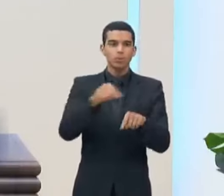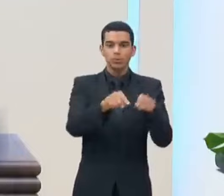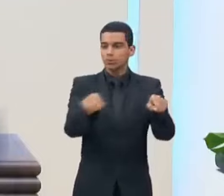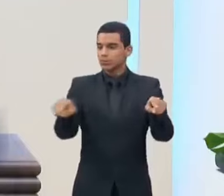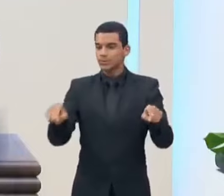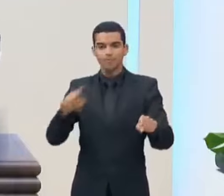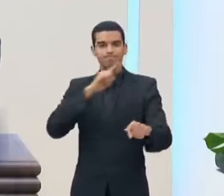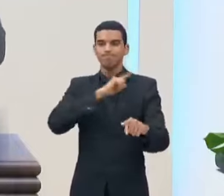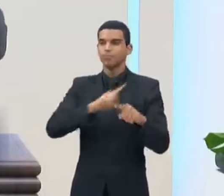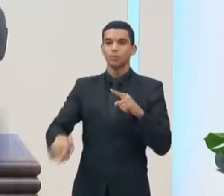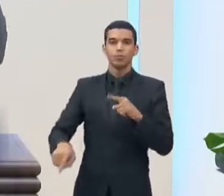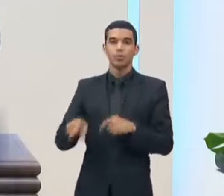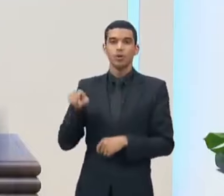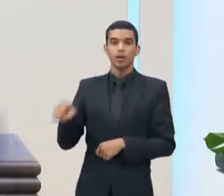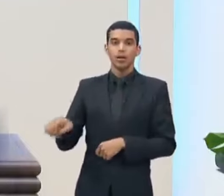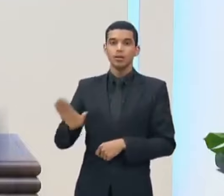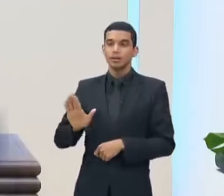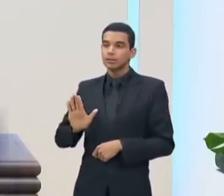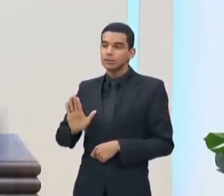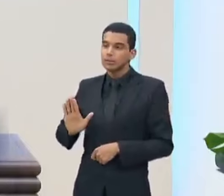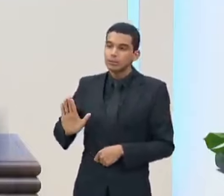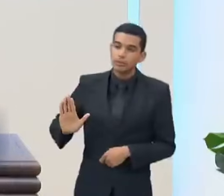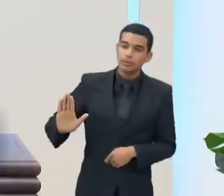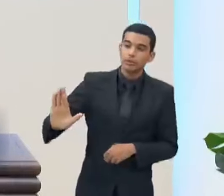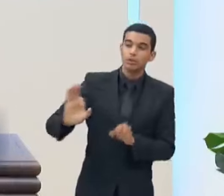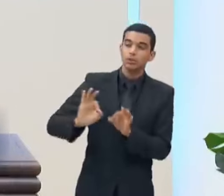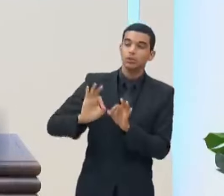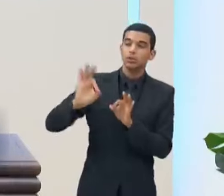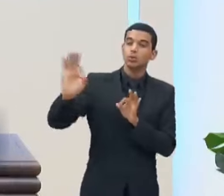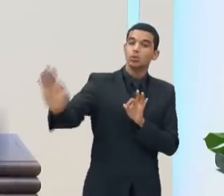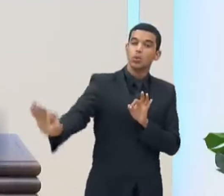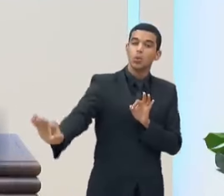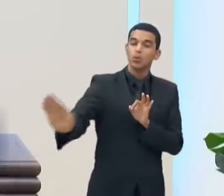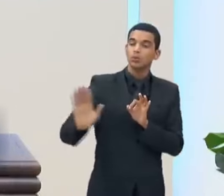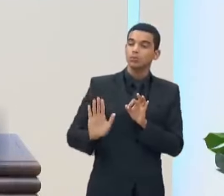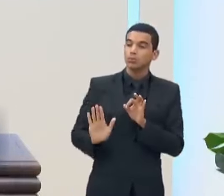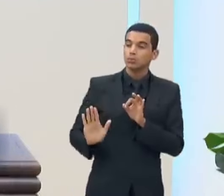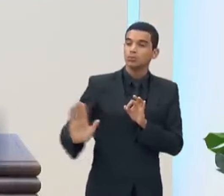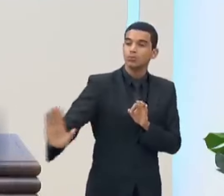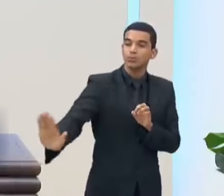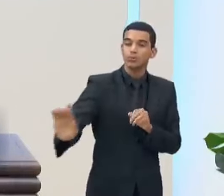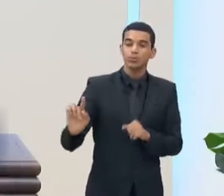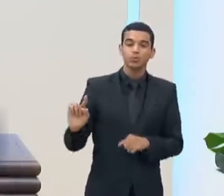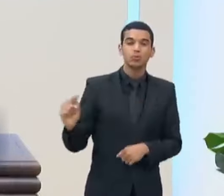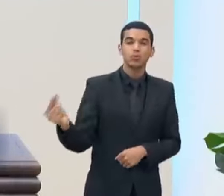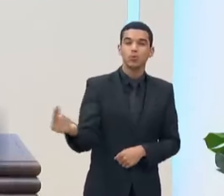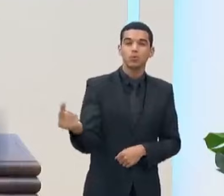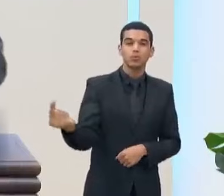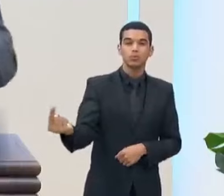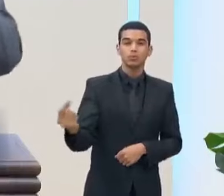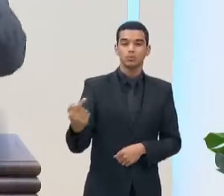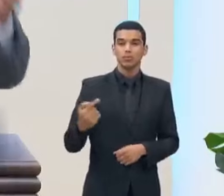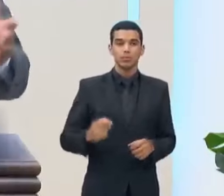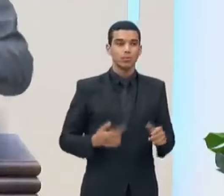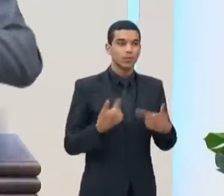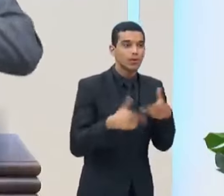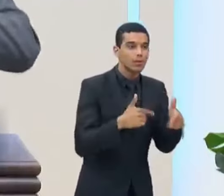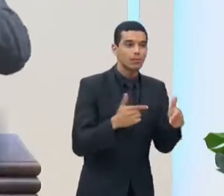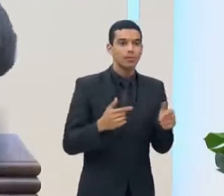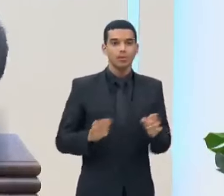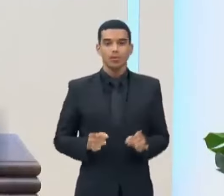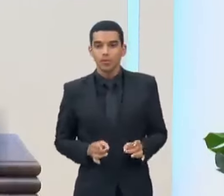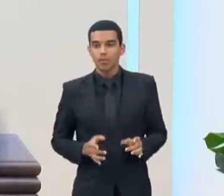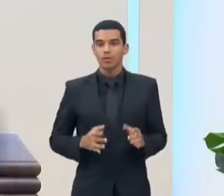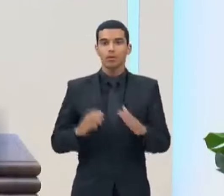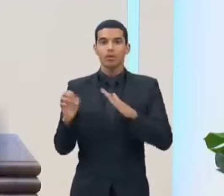só, habitar só. Seu trabalho, suas profissões, não é? Seu comércio, a empresa,